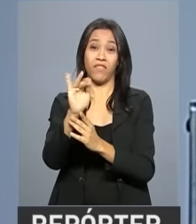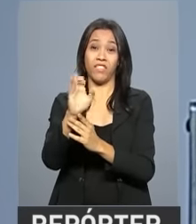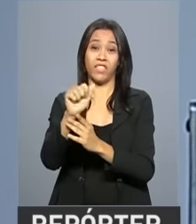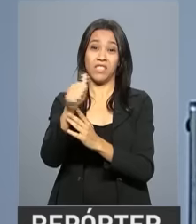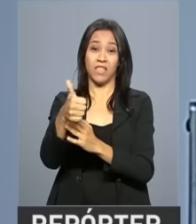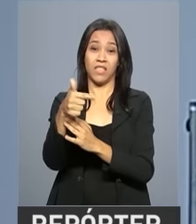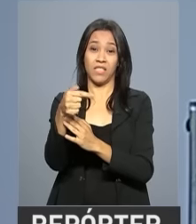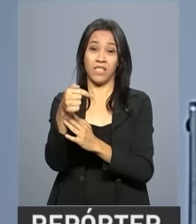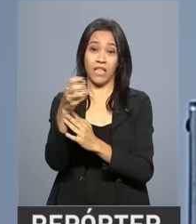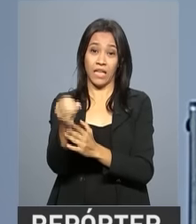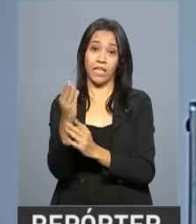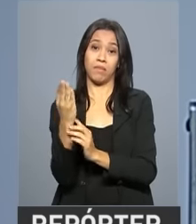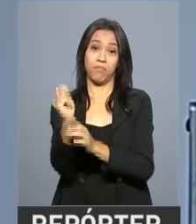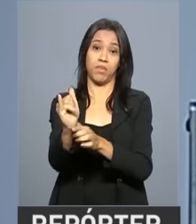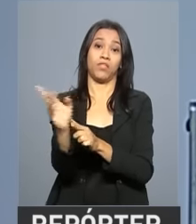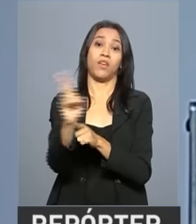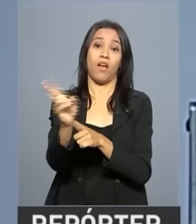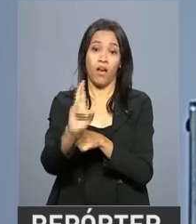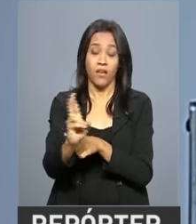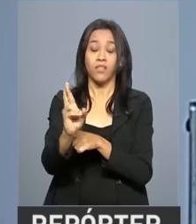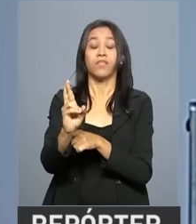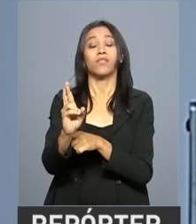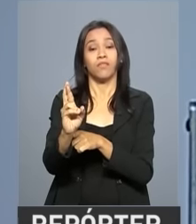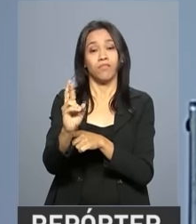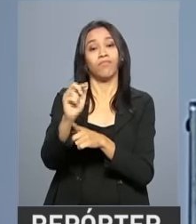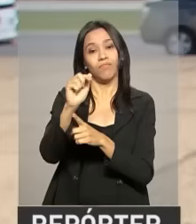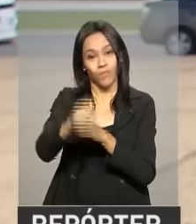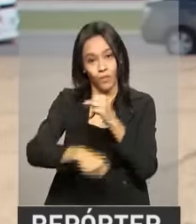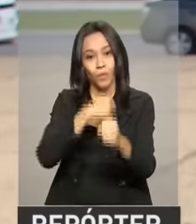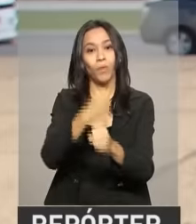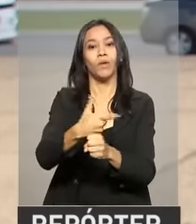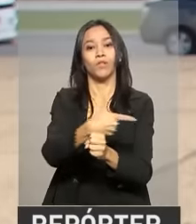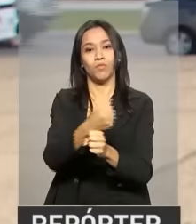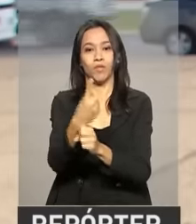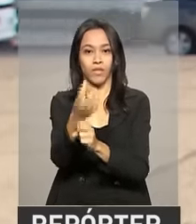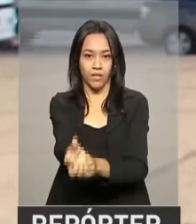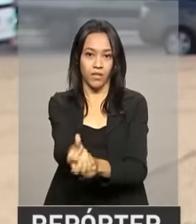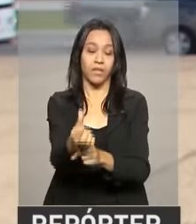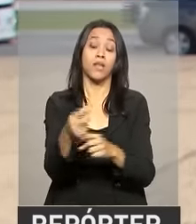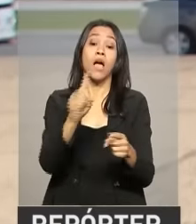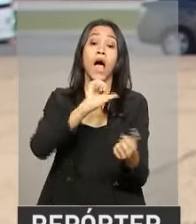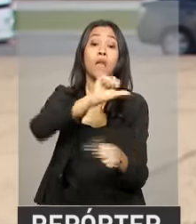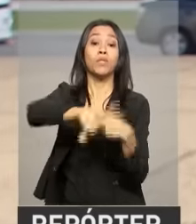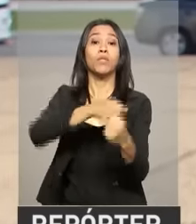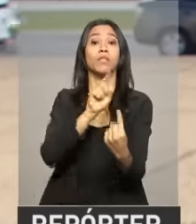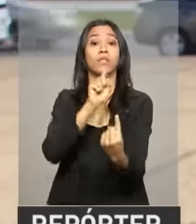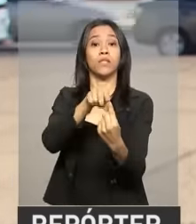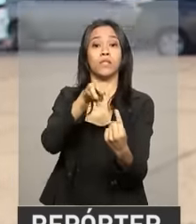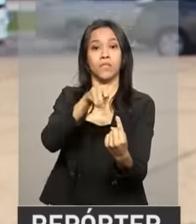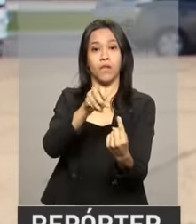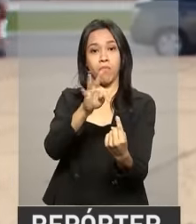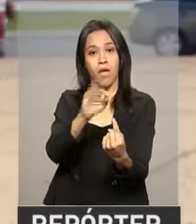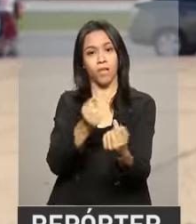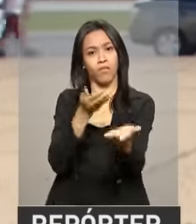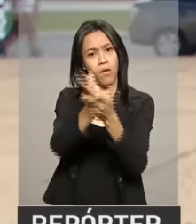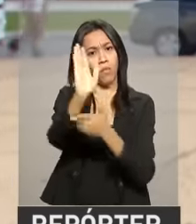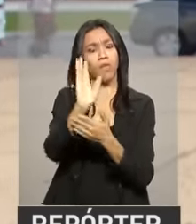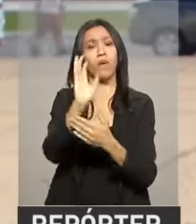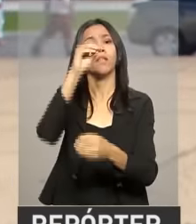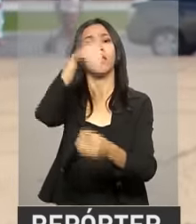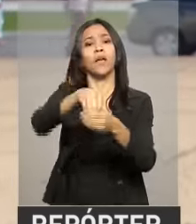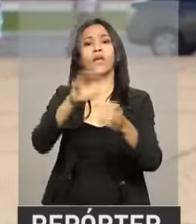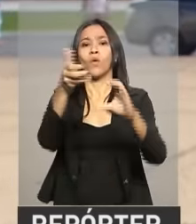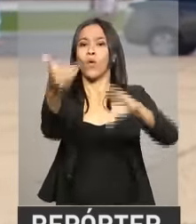de70 bilhões deais em 2016 a mudança na meta fiscal foi aprovada no Congresso Nacional na